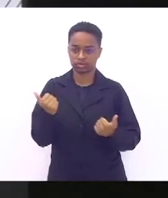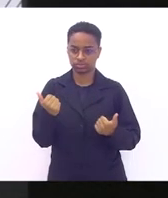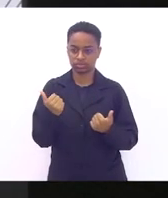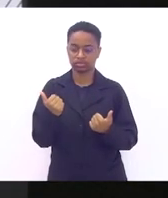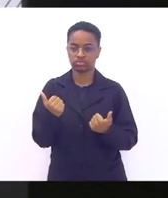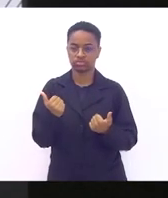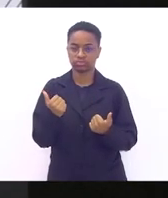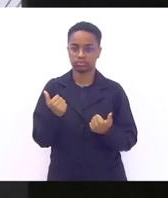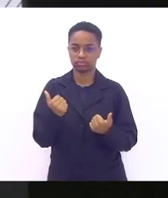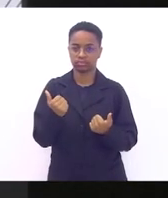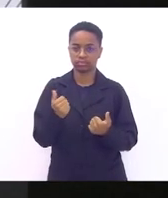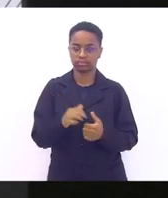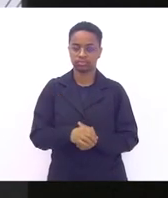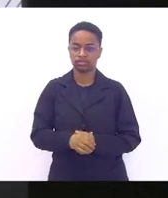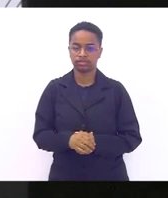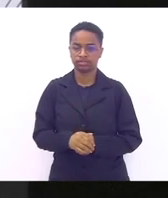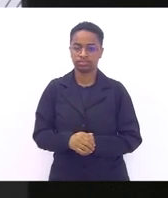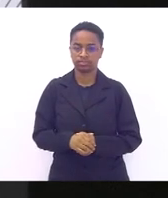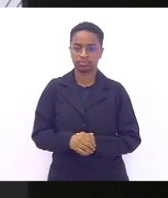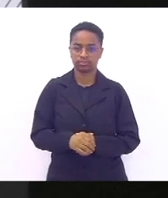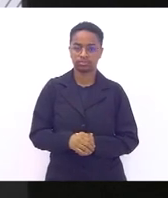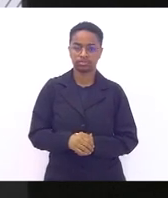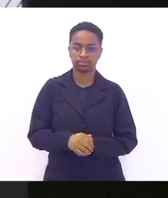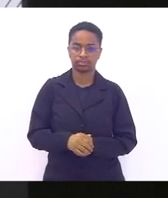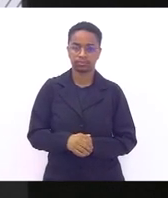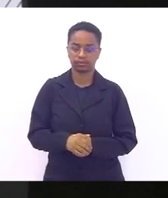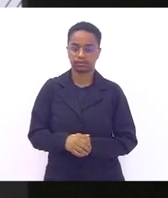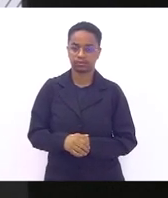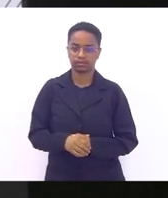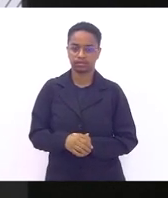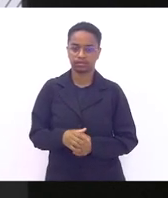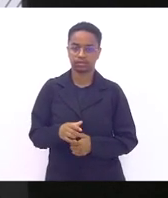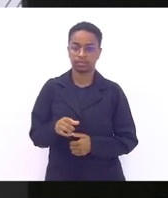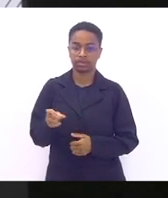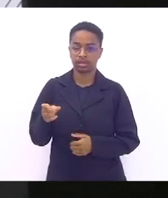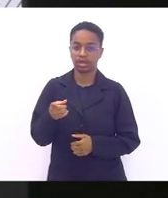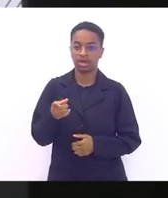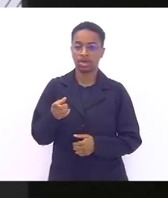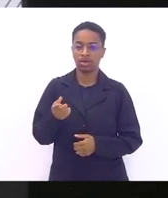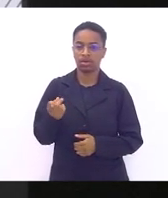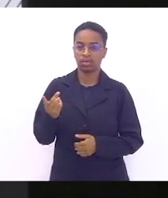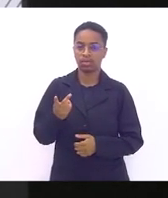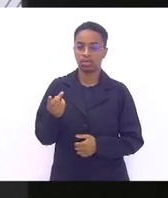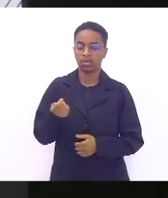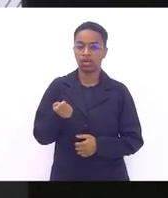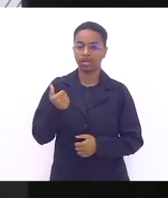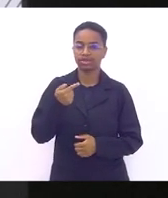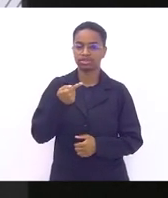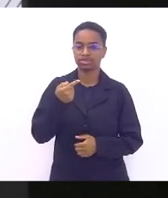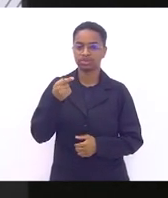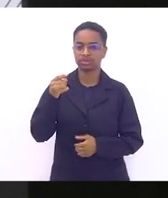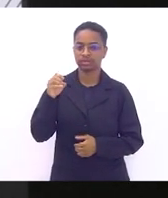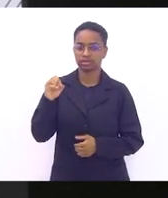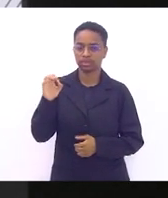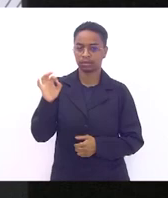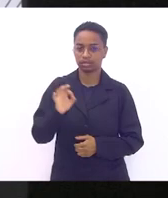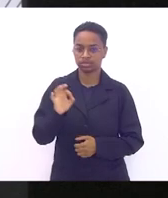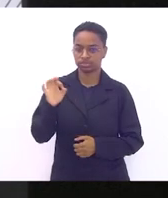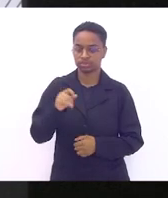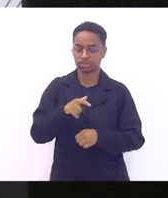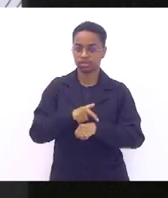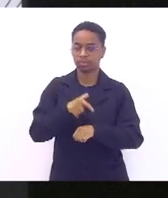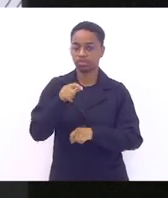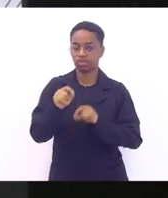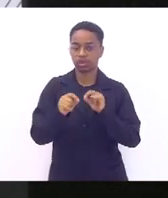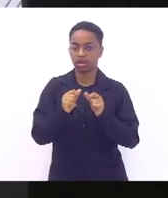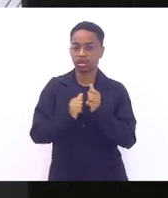eram assessoras... São, né, assessoras da superintendência, e elas ficaram quase que... 70% do tempo delas é